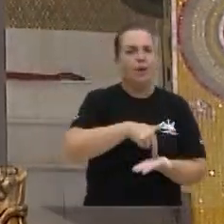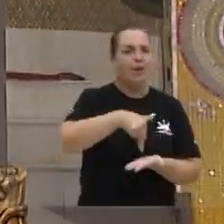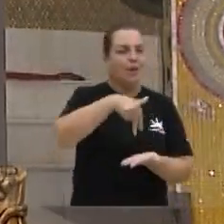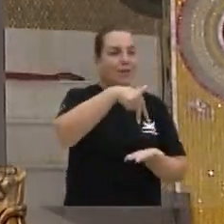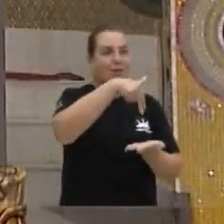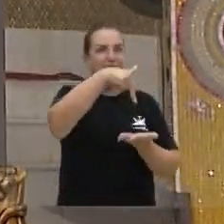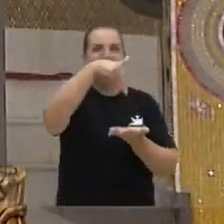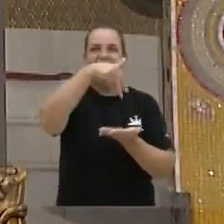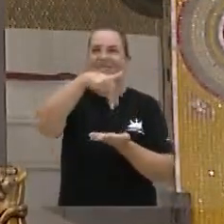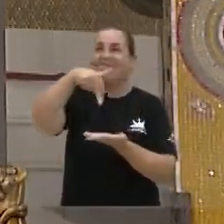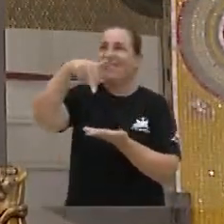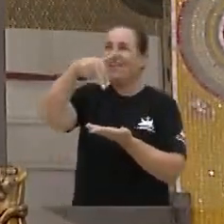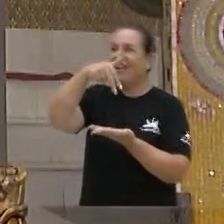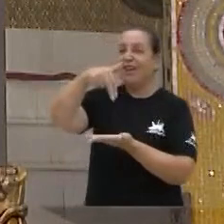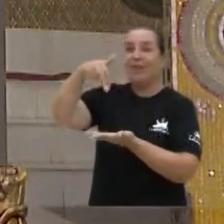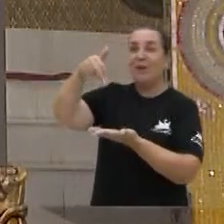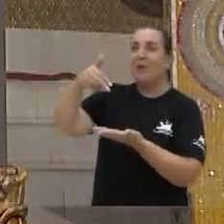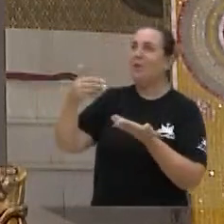Ressuscitou,